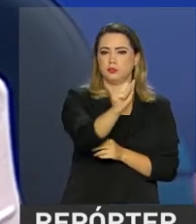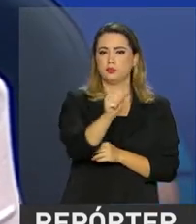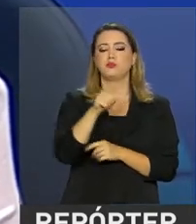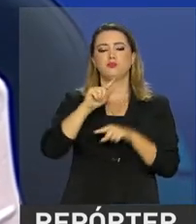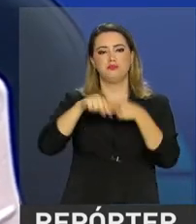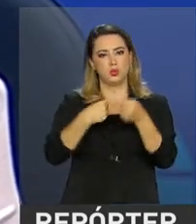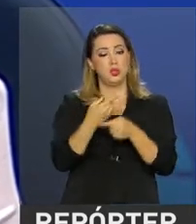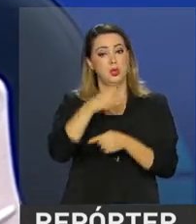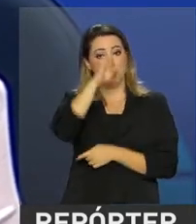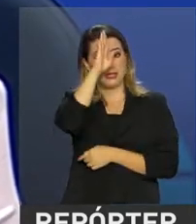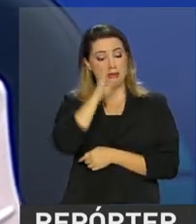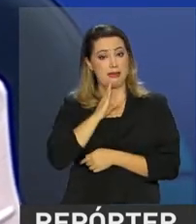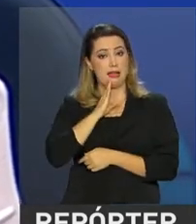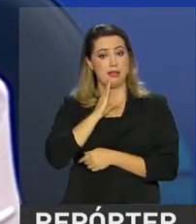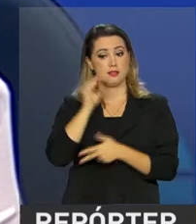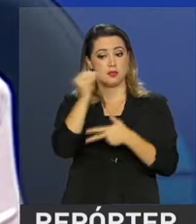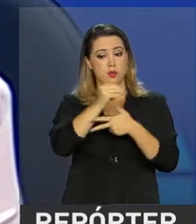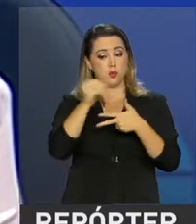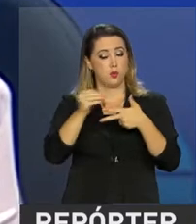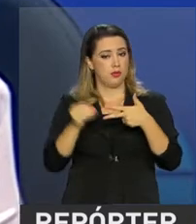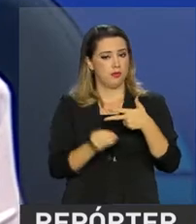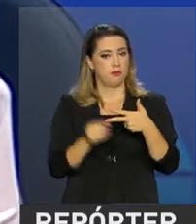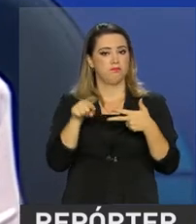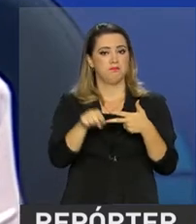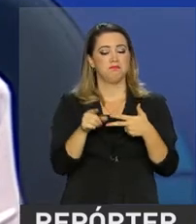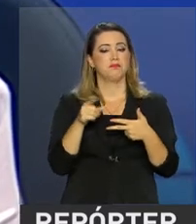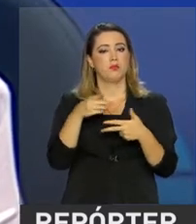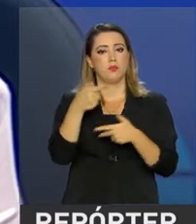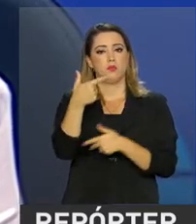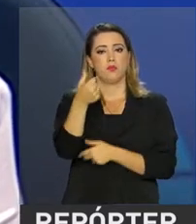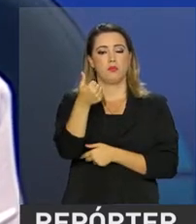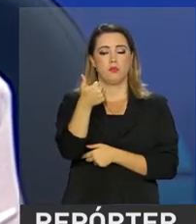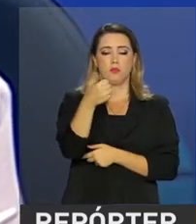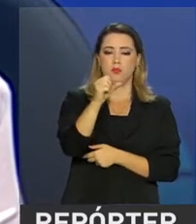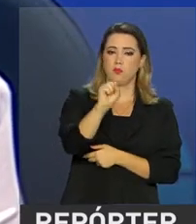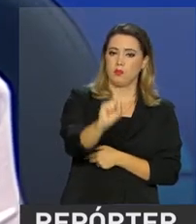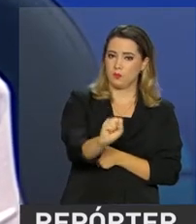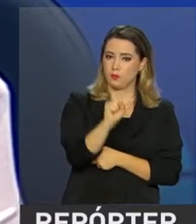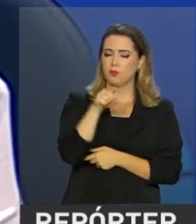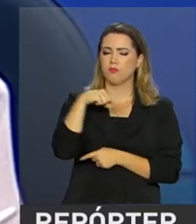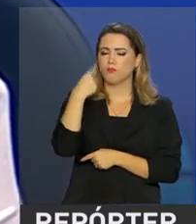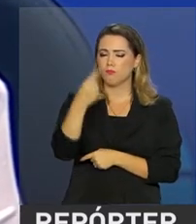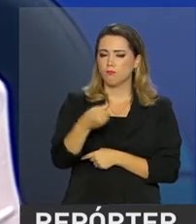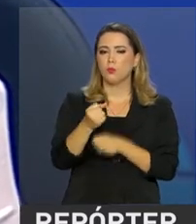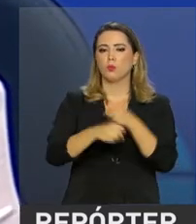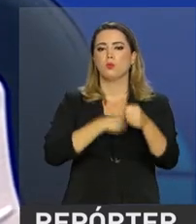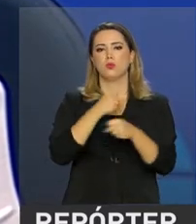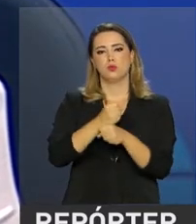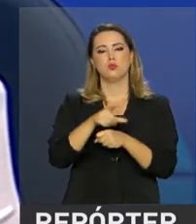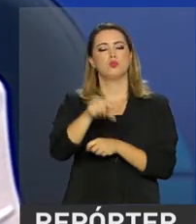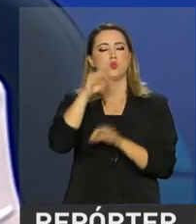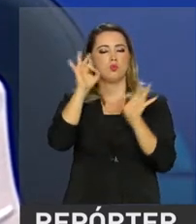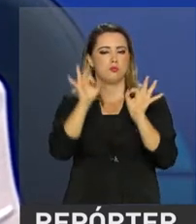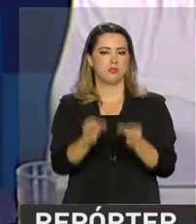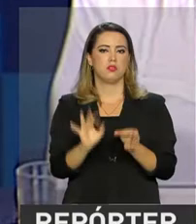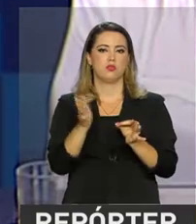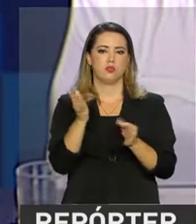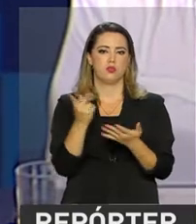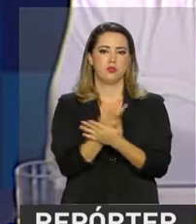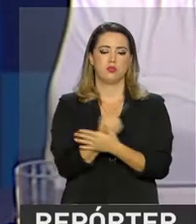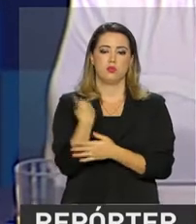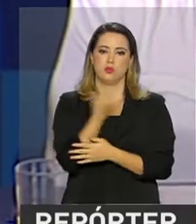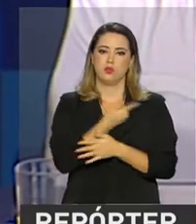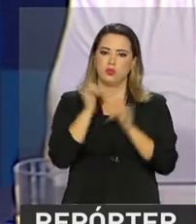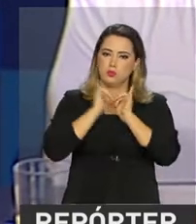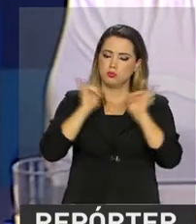terão a gratuidade assegurada para o Enem 2018, uma decisão que já foi tomada e que nós